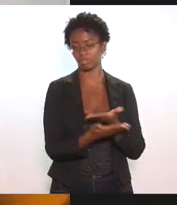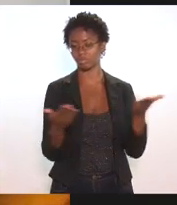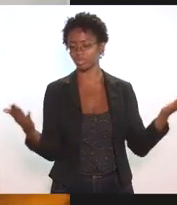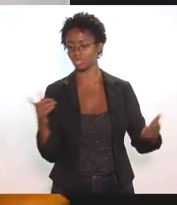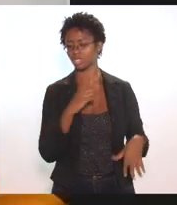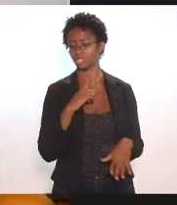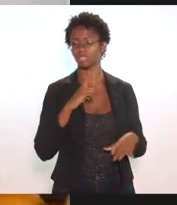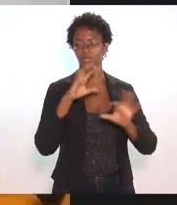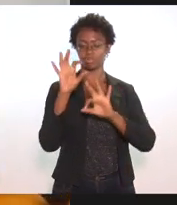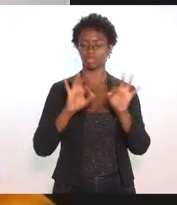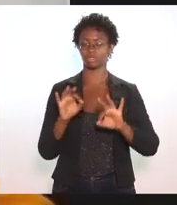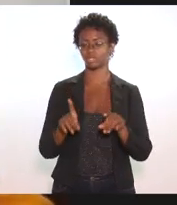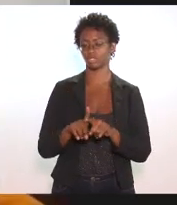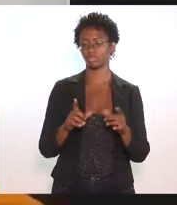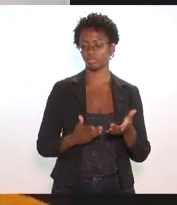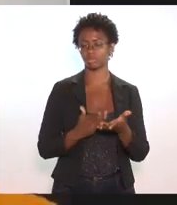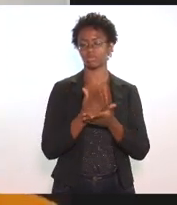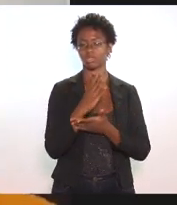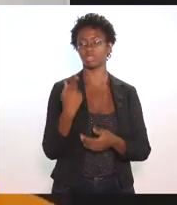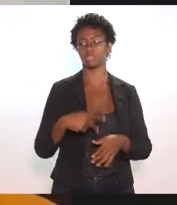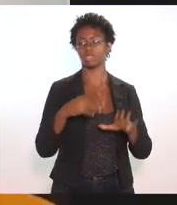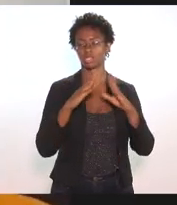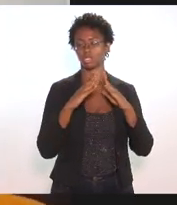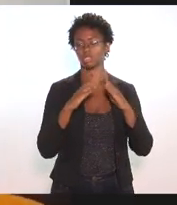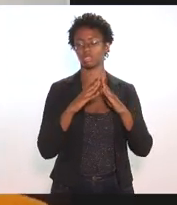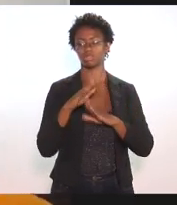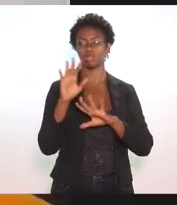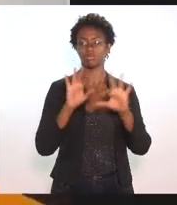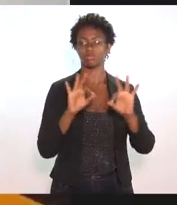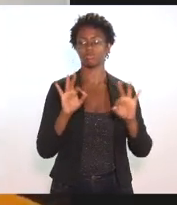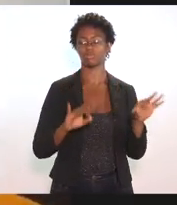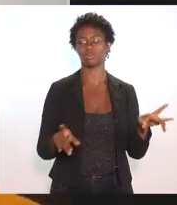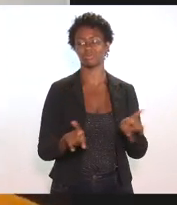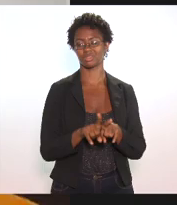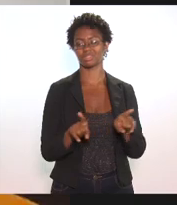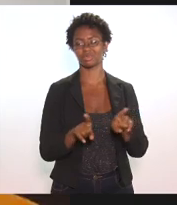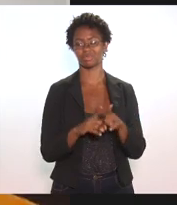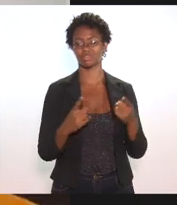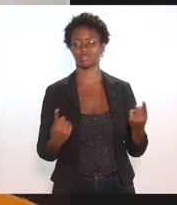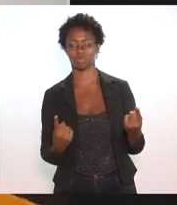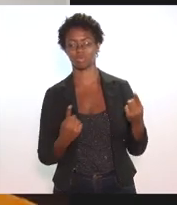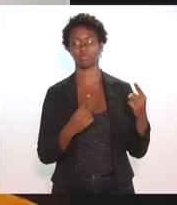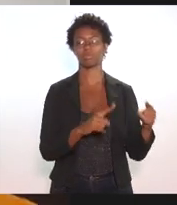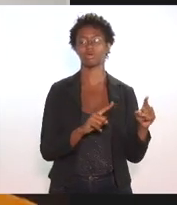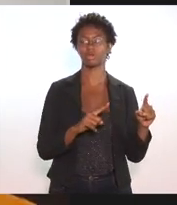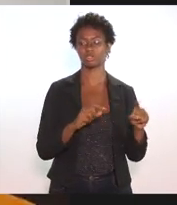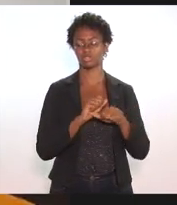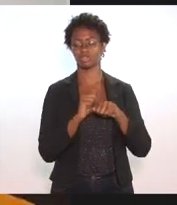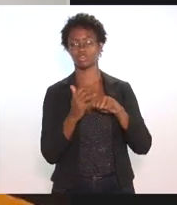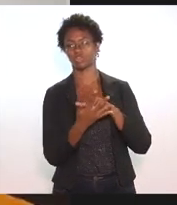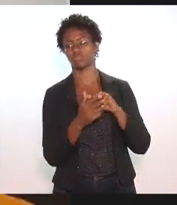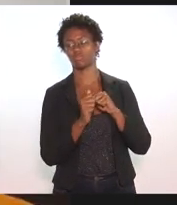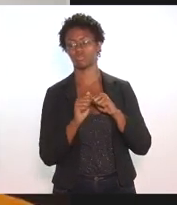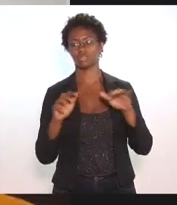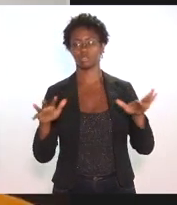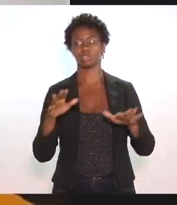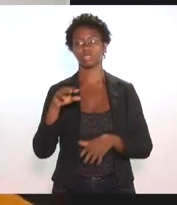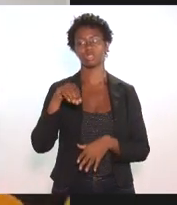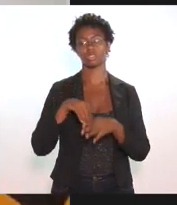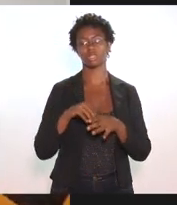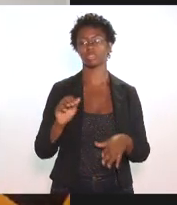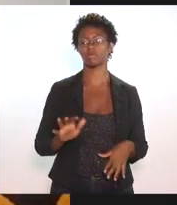um projeto aprovado pela essa casa, um programa de combate e enfrentamento à Covid-19 nas favelas e